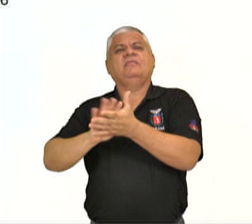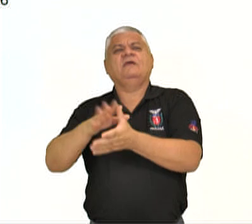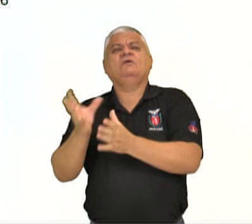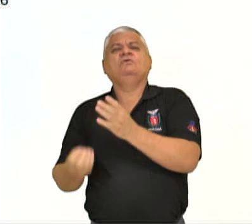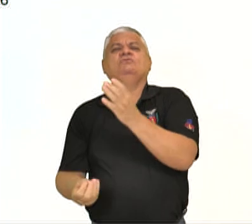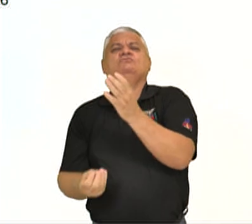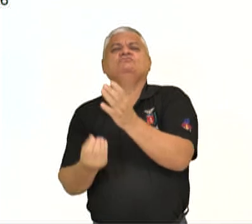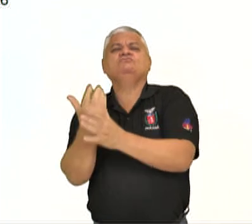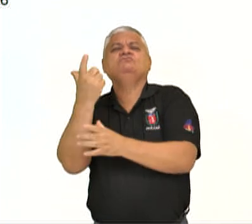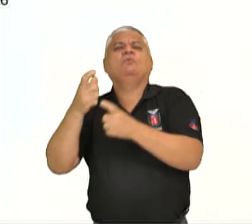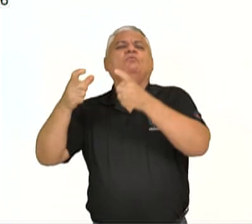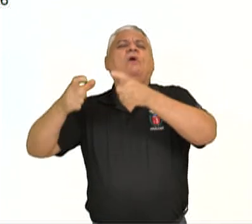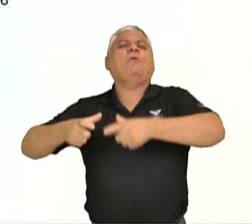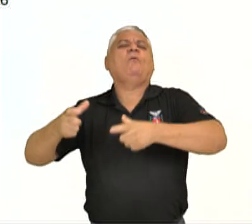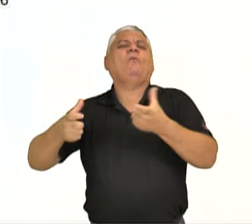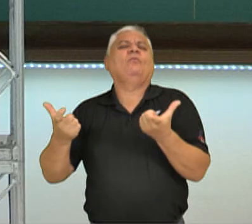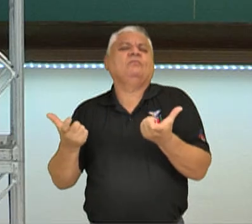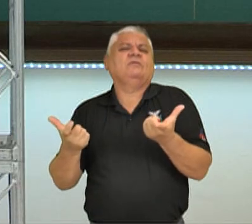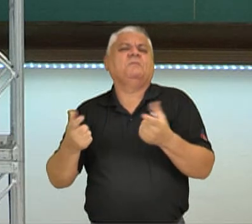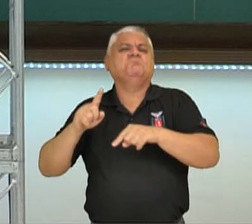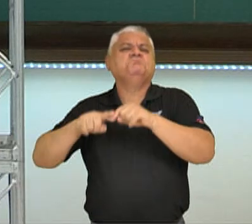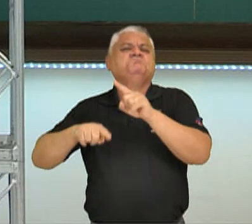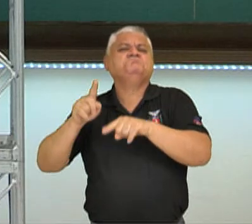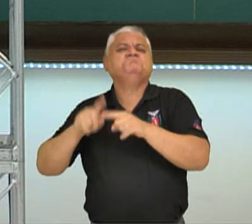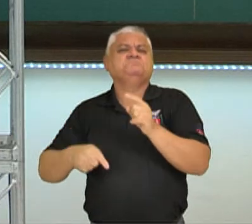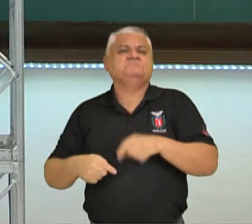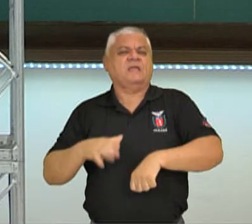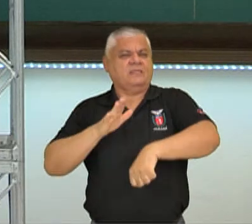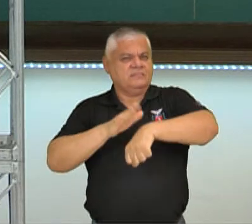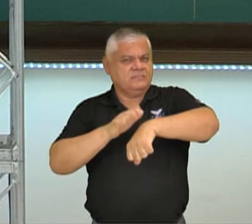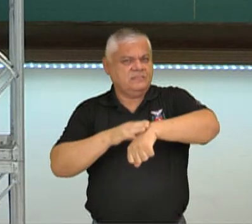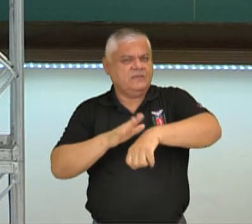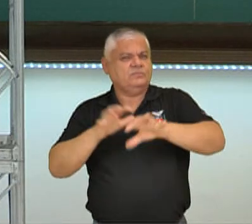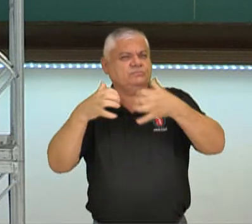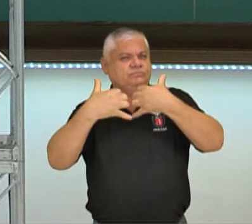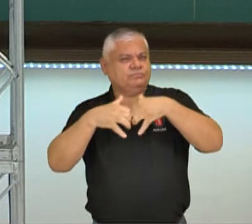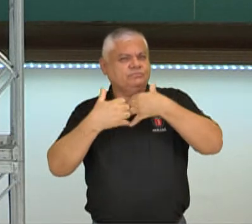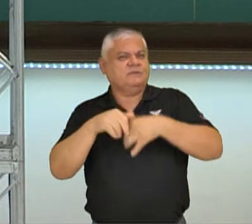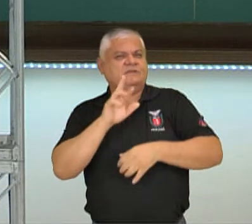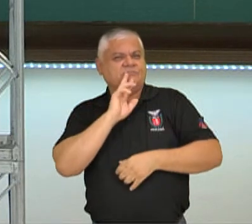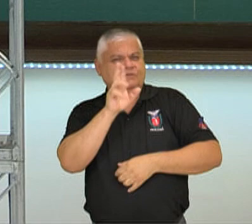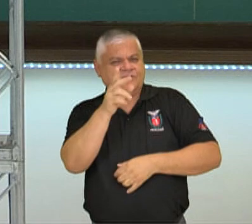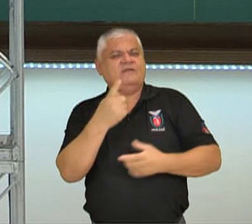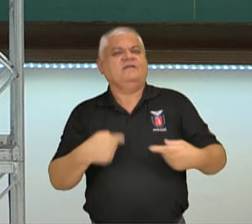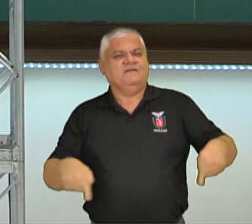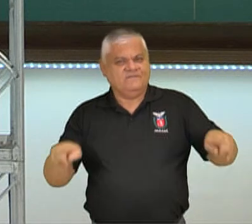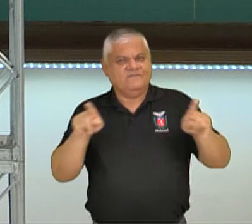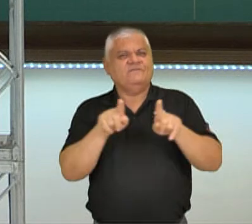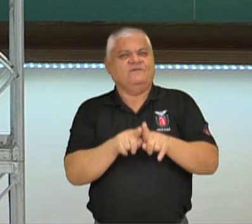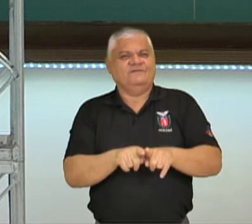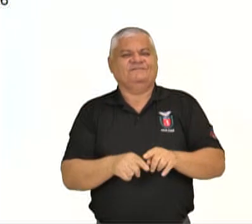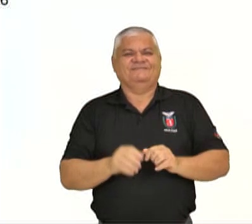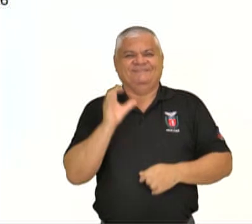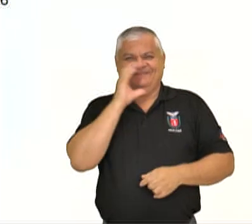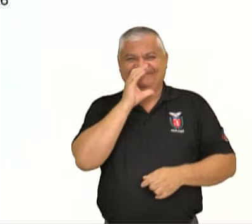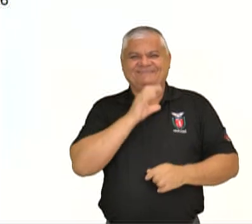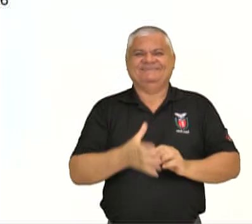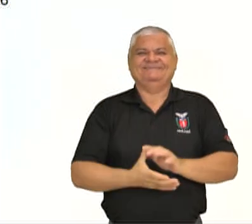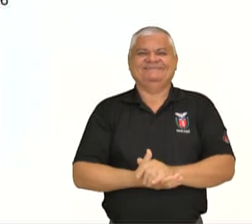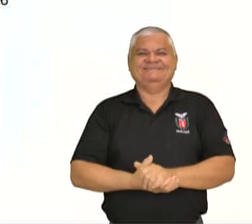de que instrumentos, tá? Tempinho para você responder, a gente volta logo.